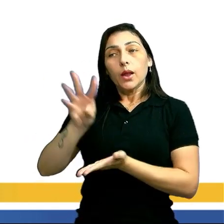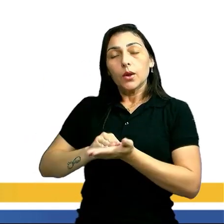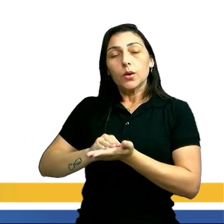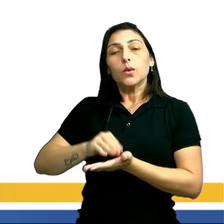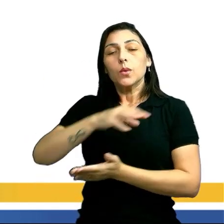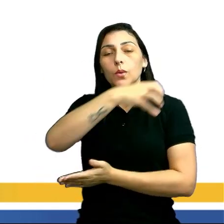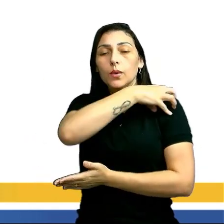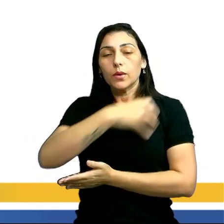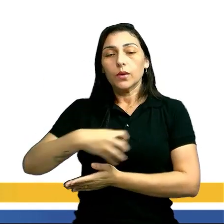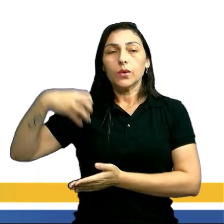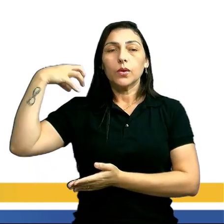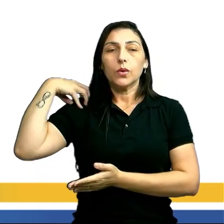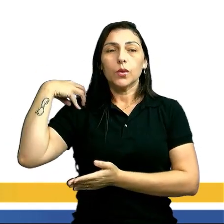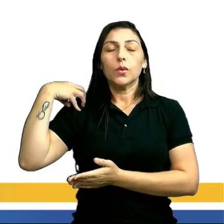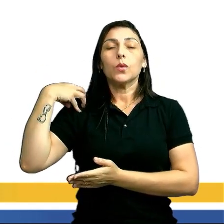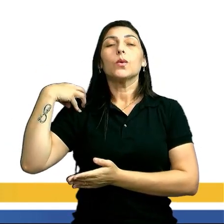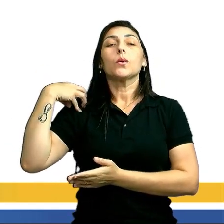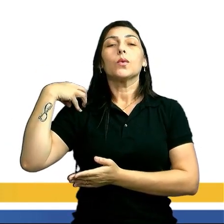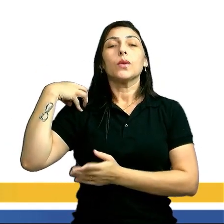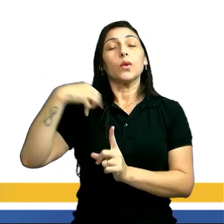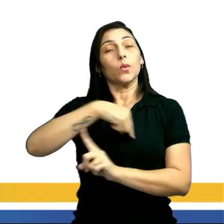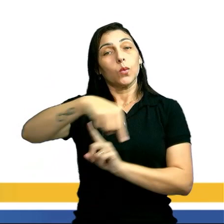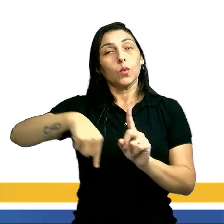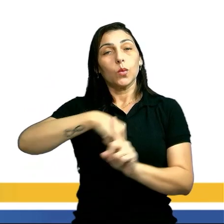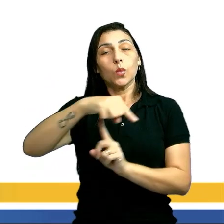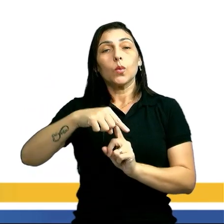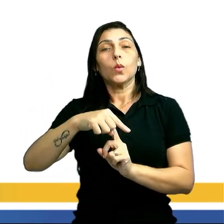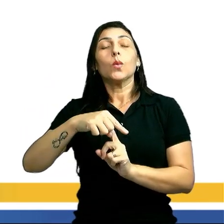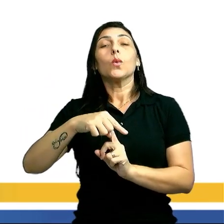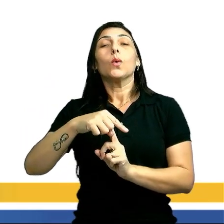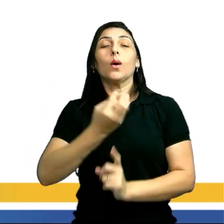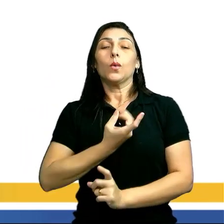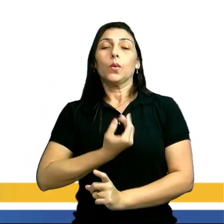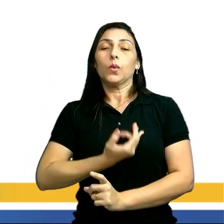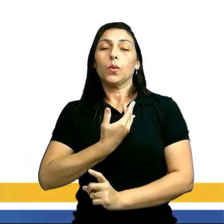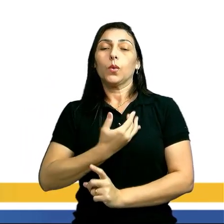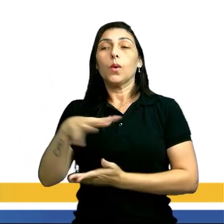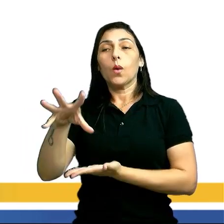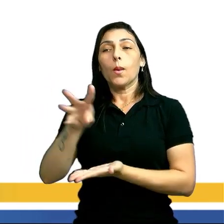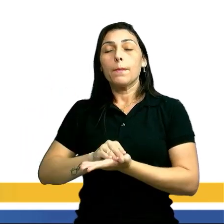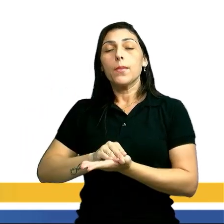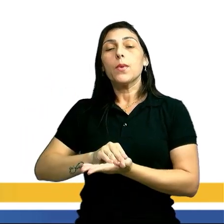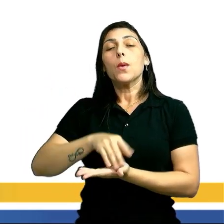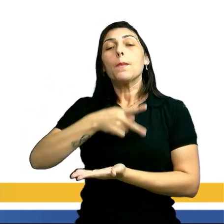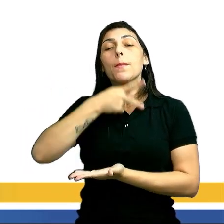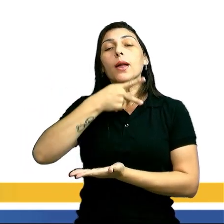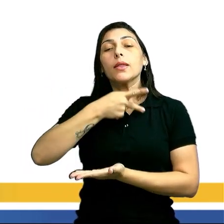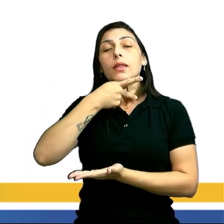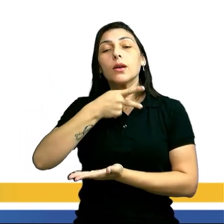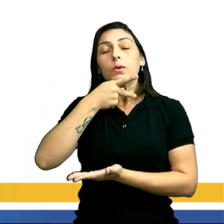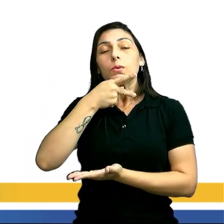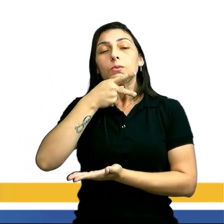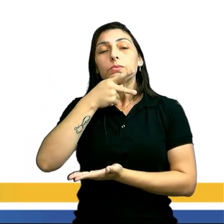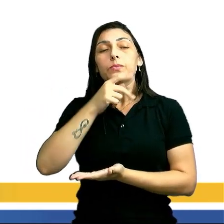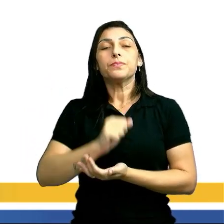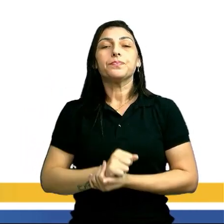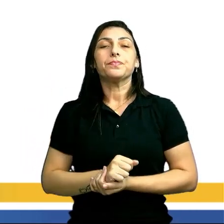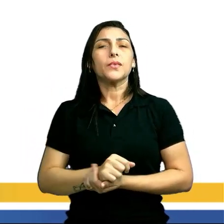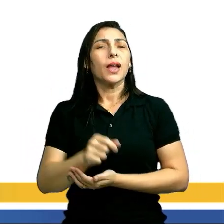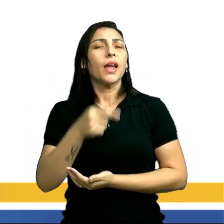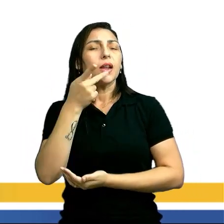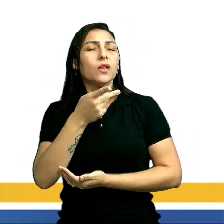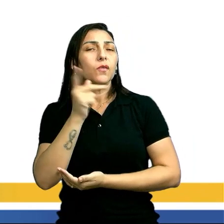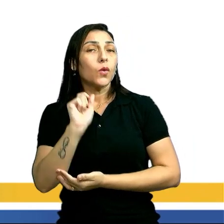que o Santo Agostinho tinha adotado a filosofia de Platão, Aquino adotou a filosofia de Aristóteles. Aí